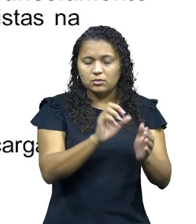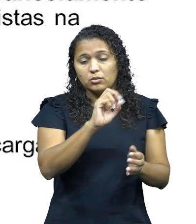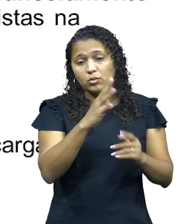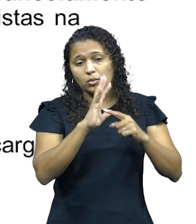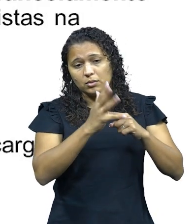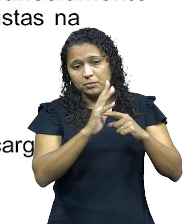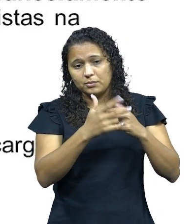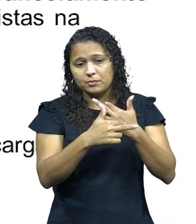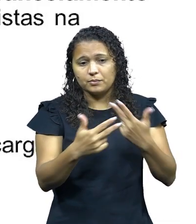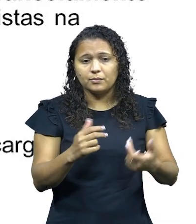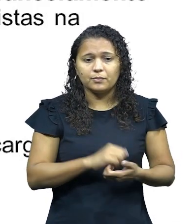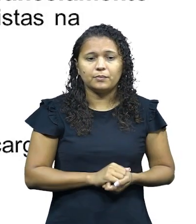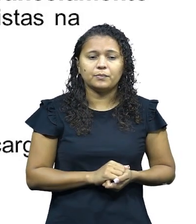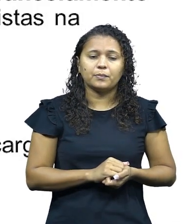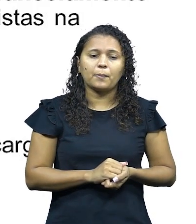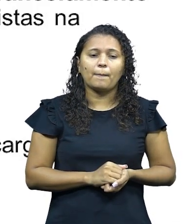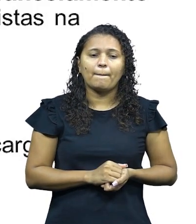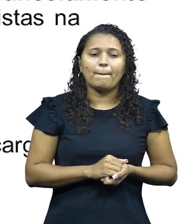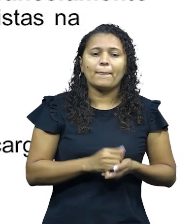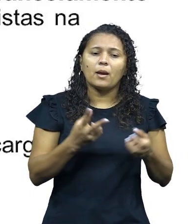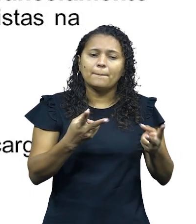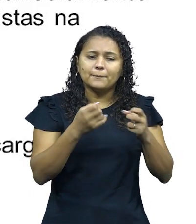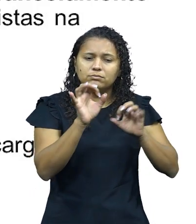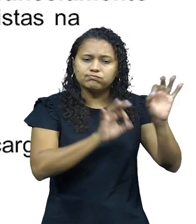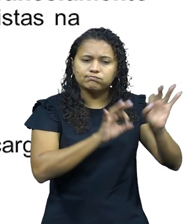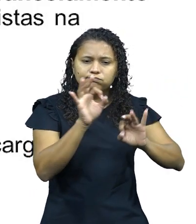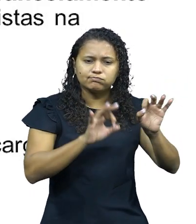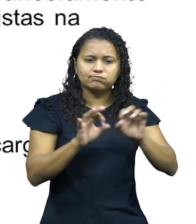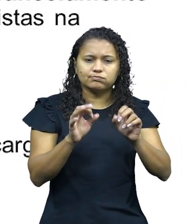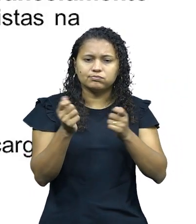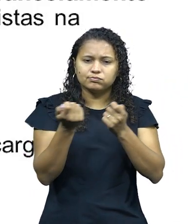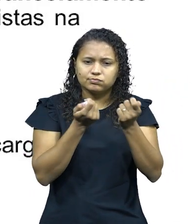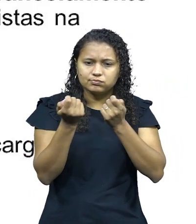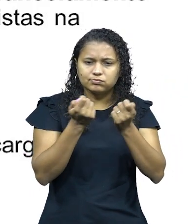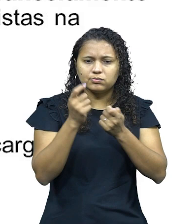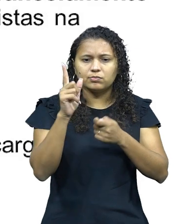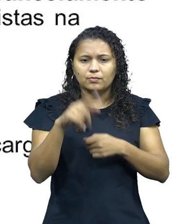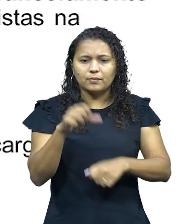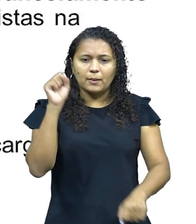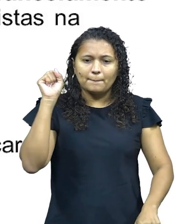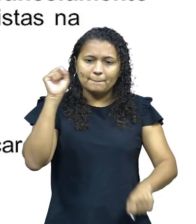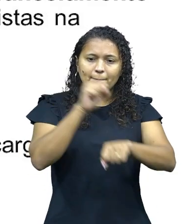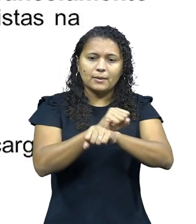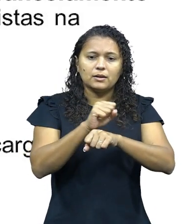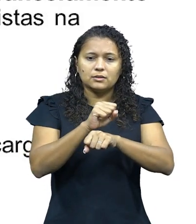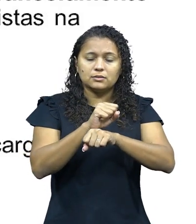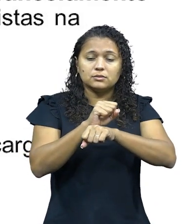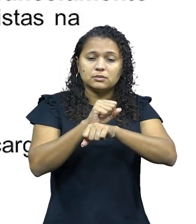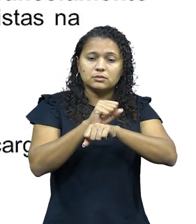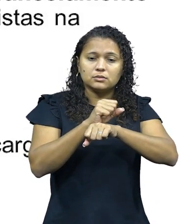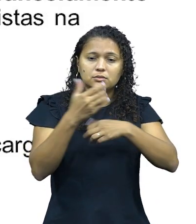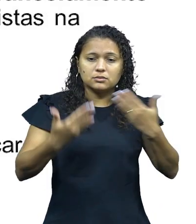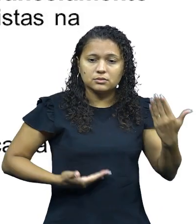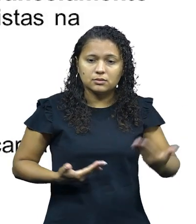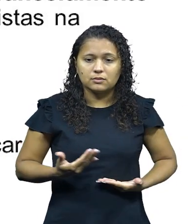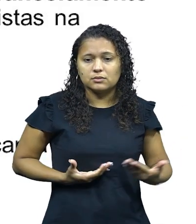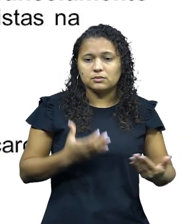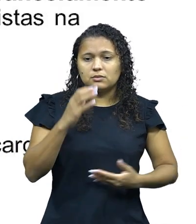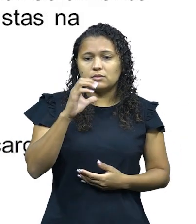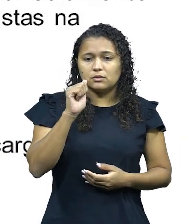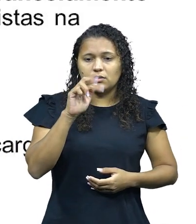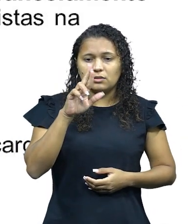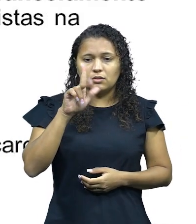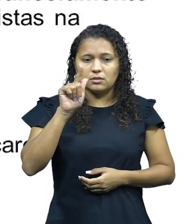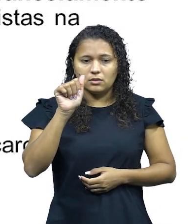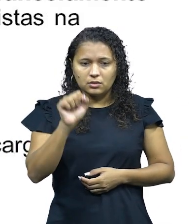navio ou ao equipamento, quando ele instigar, preparar, dirigir ou ajudar a paralisação dos serviços